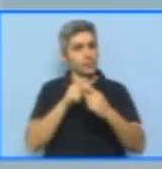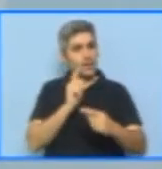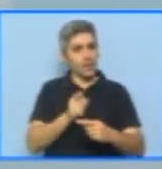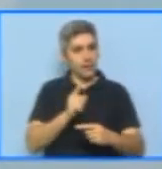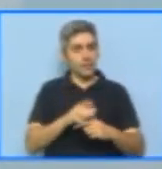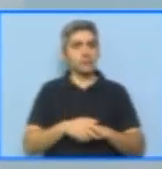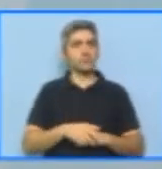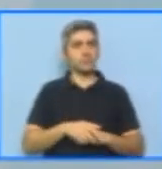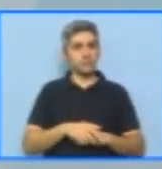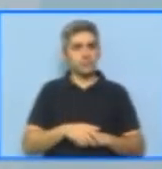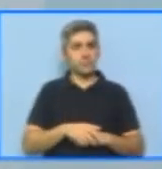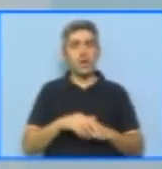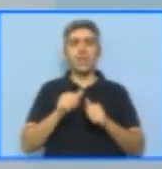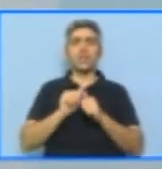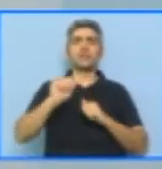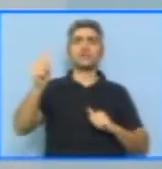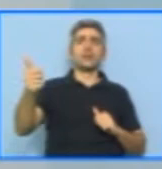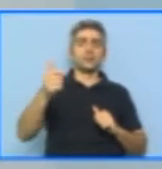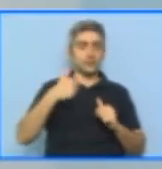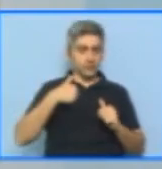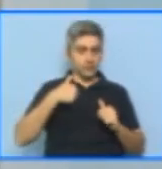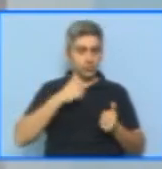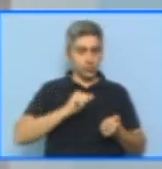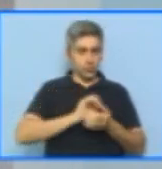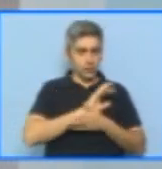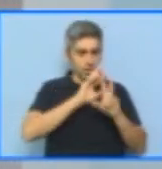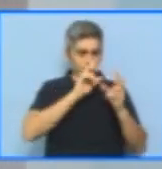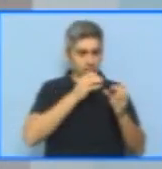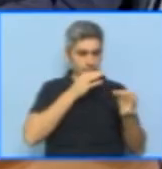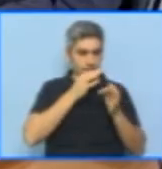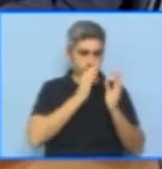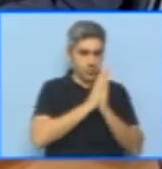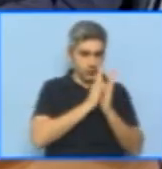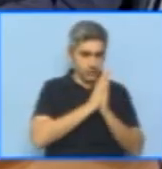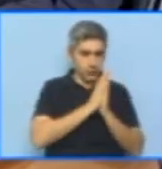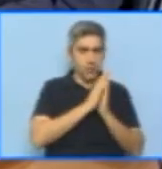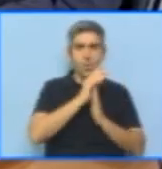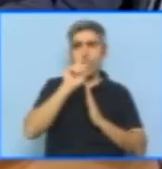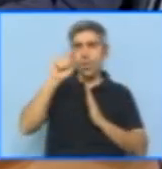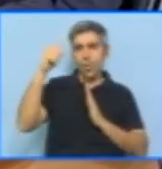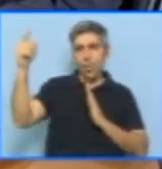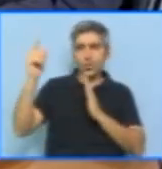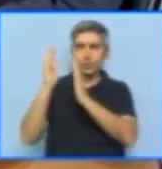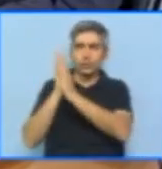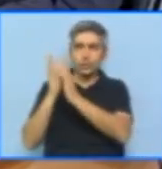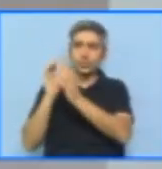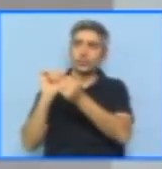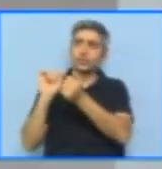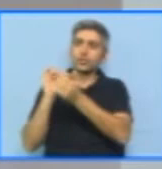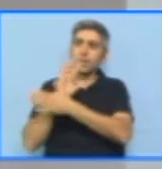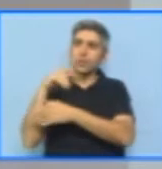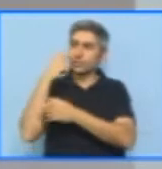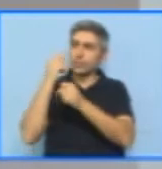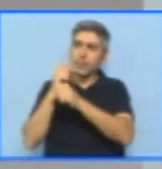tem vindo a encurtar, esta do jornalista que aborda os temas da religião, outros jornalistas. Hoje há um grande recurso